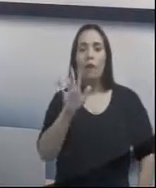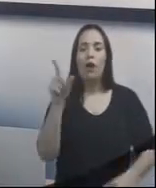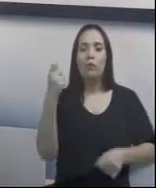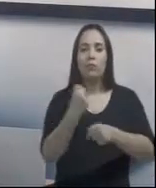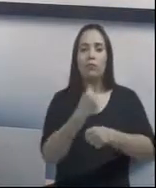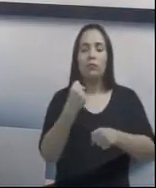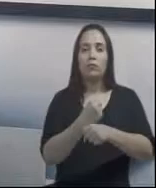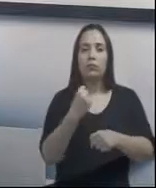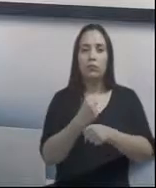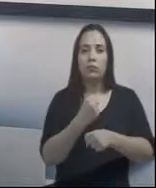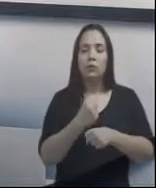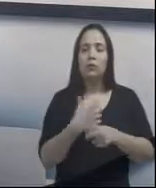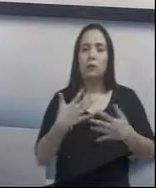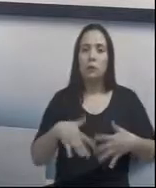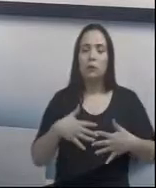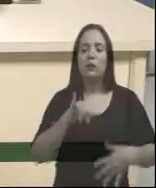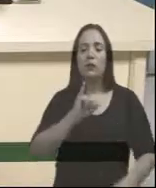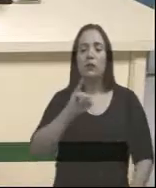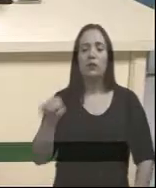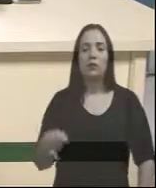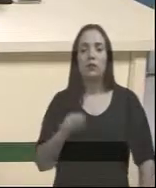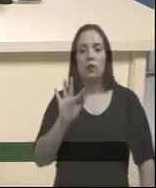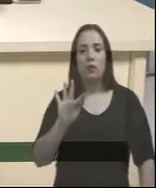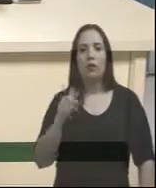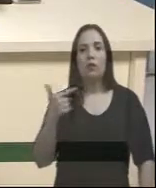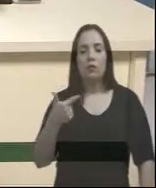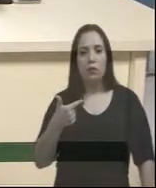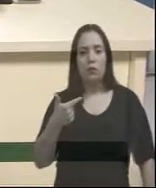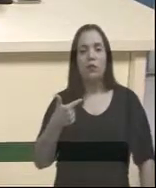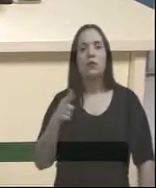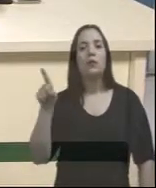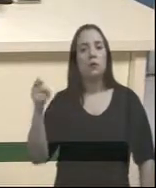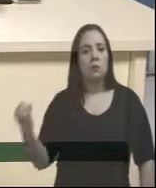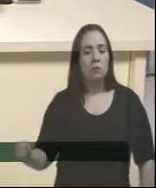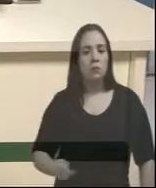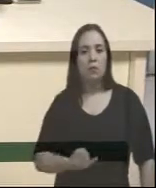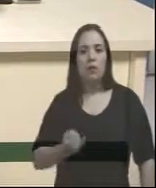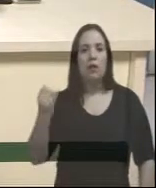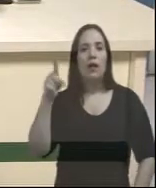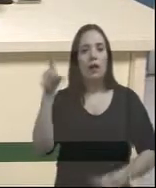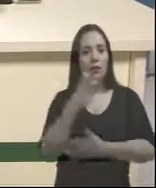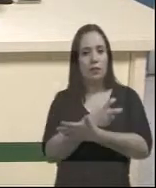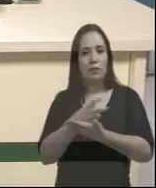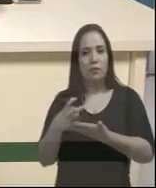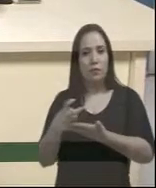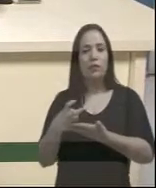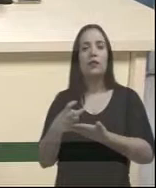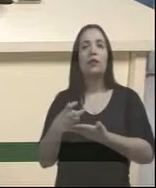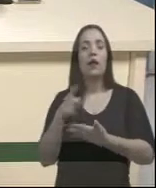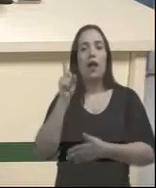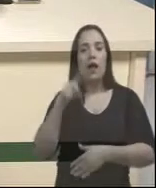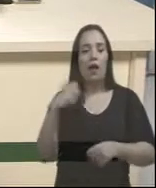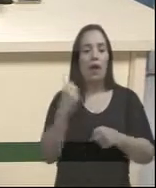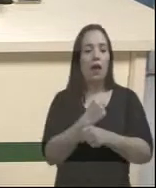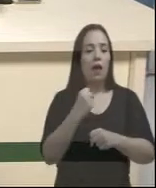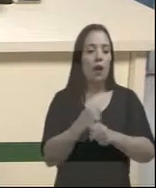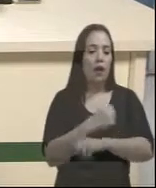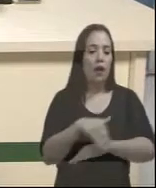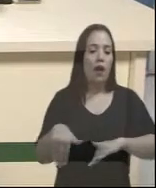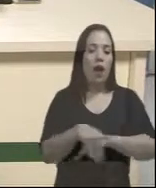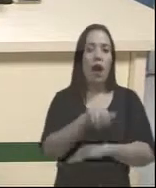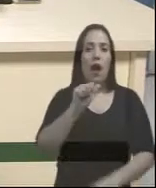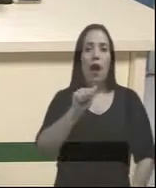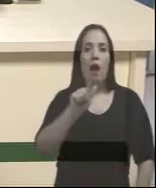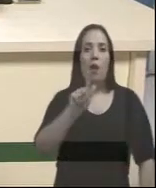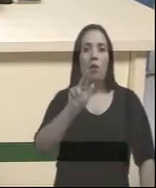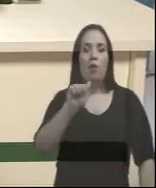duas maiores obras do prefeito Roberto, que eu tenho certeza que quando ele for entregar a prefeitura, é a Água Anhembi, que aquilo é uma coisa de primeiro